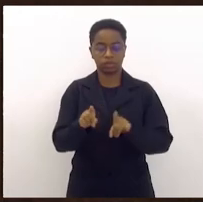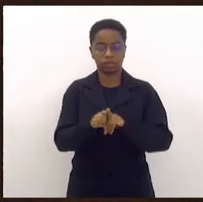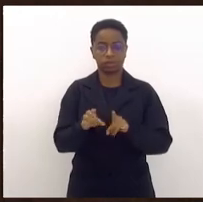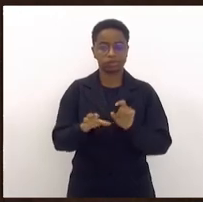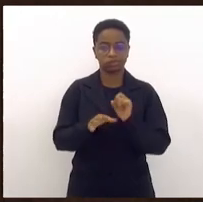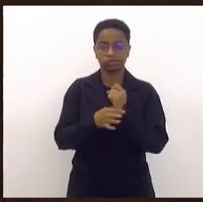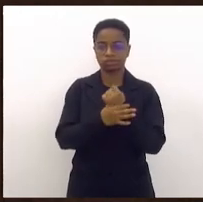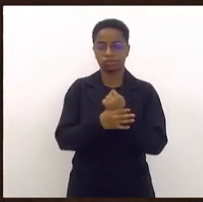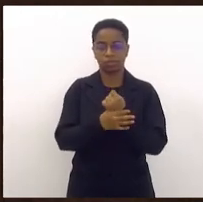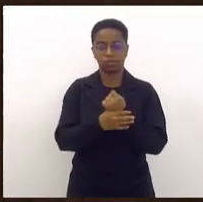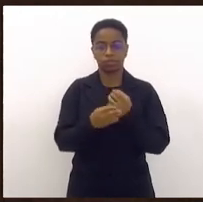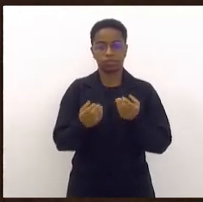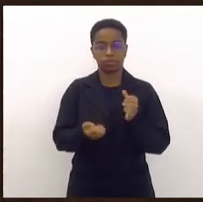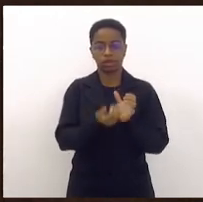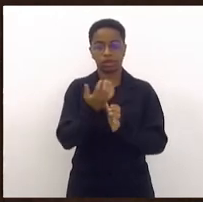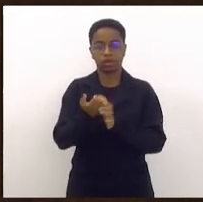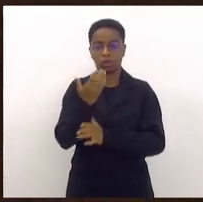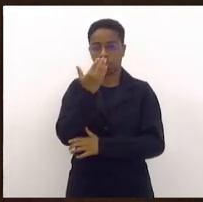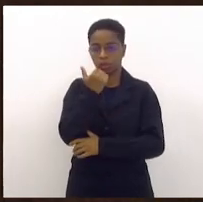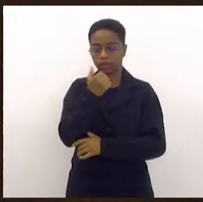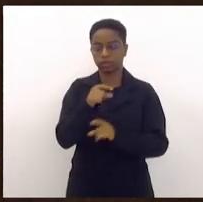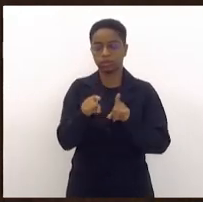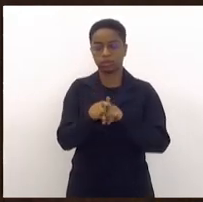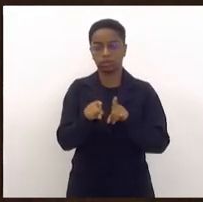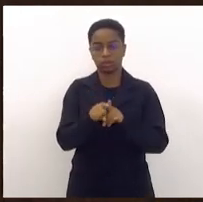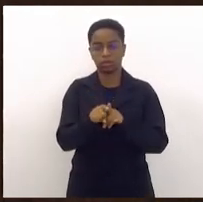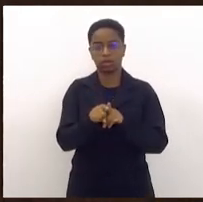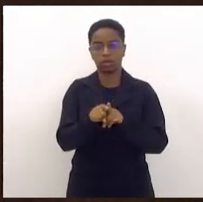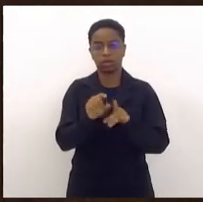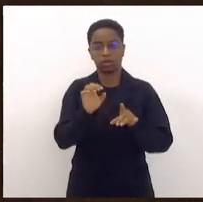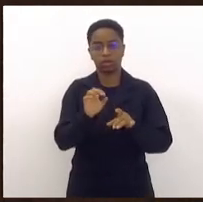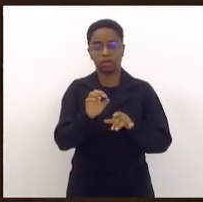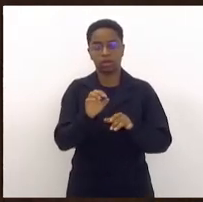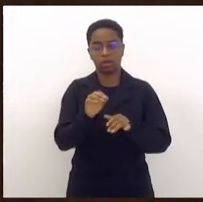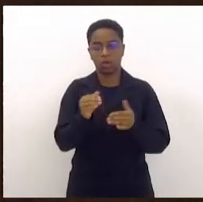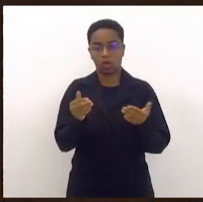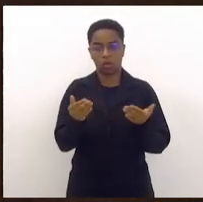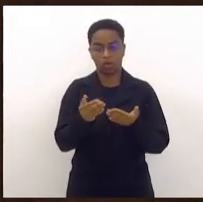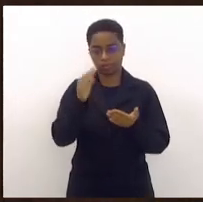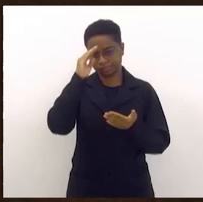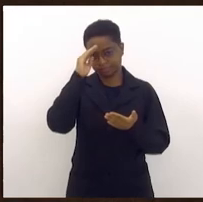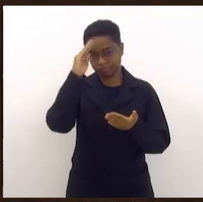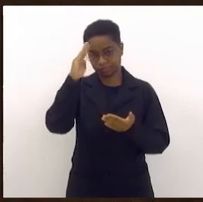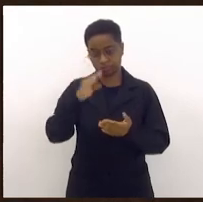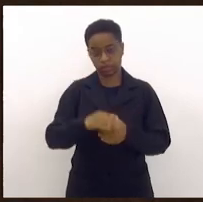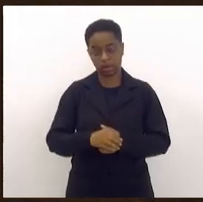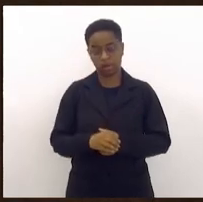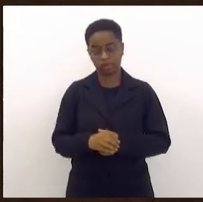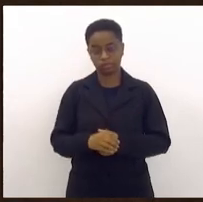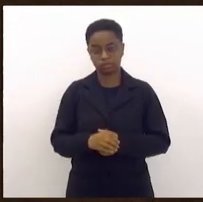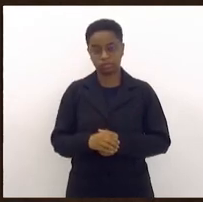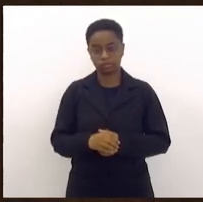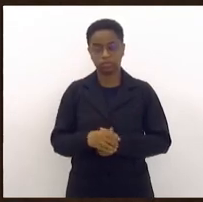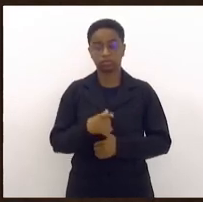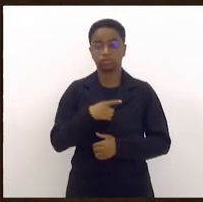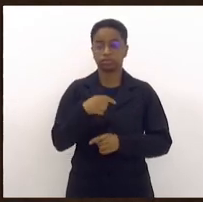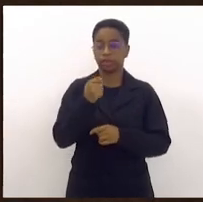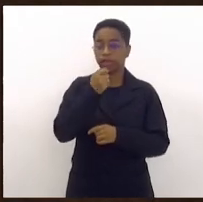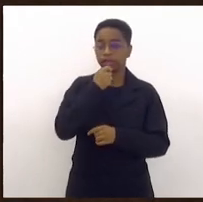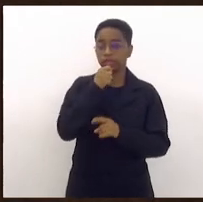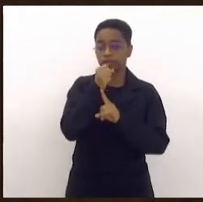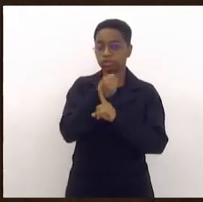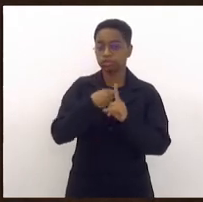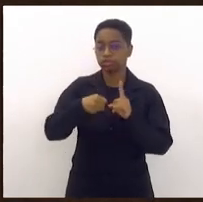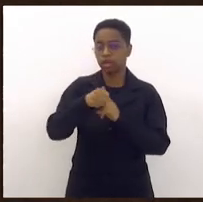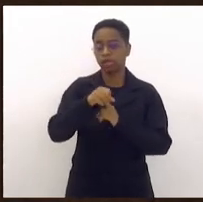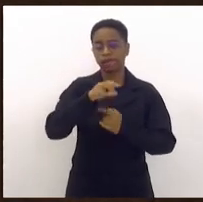da produção de comida e, sobretudo, né, hoje nós temos... Ainda temos uma sociedade com